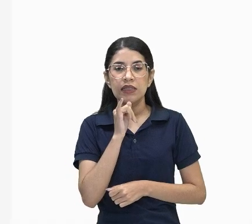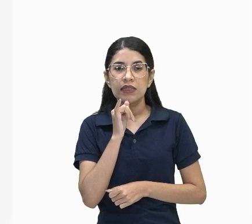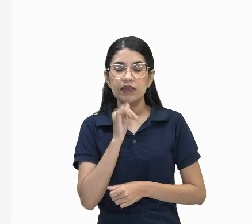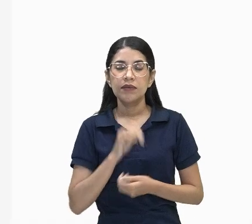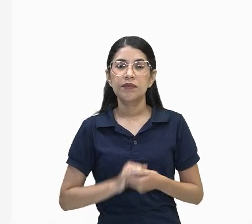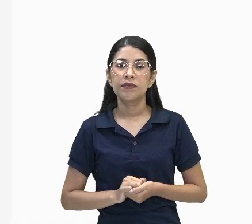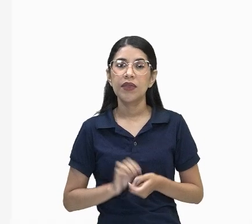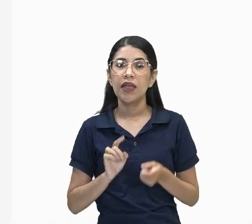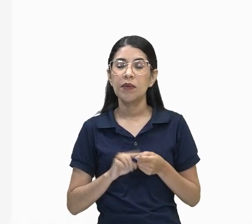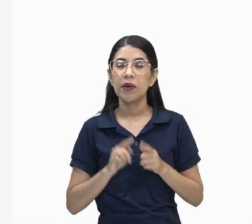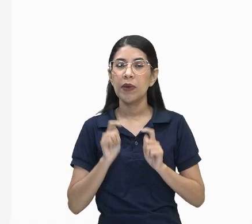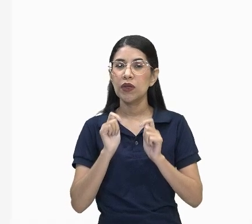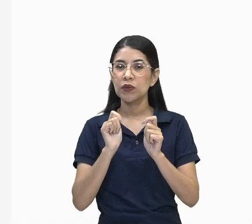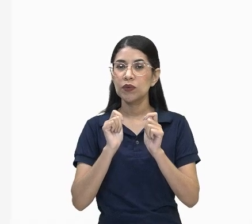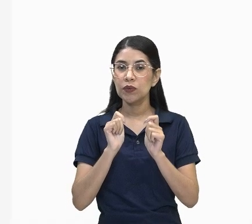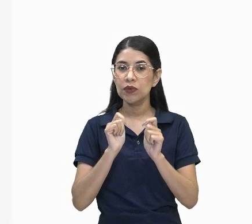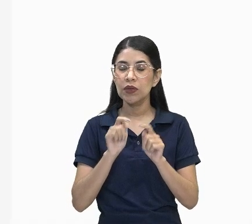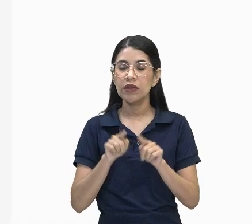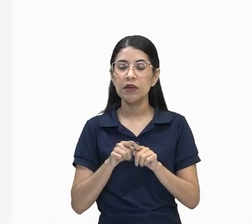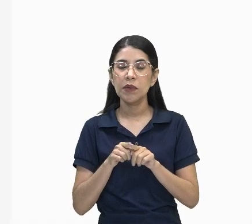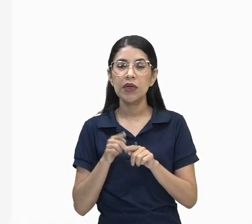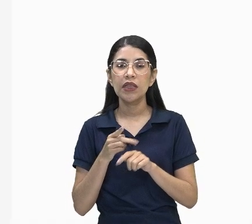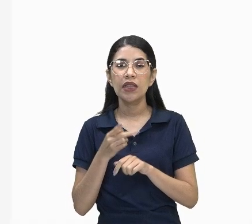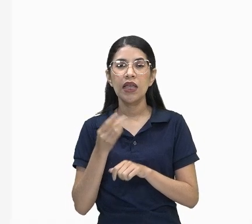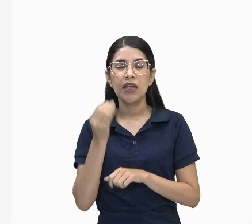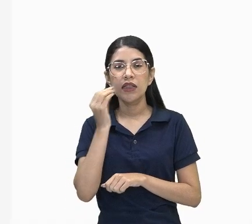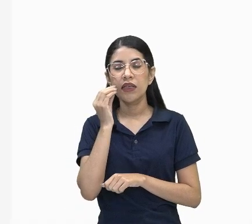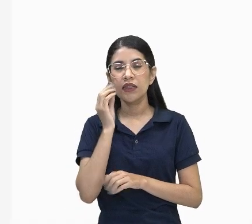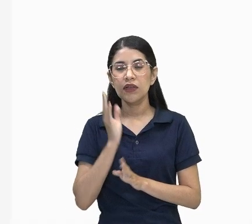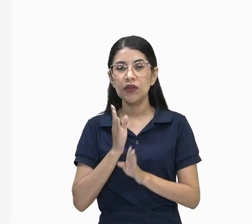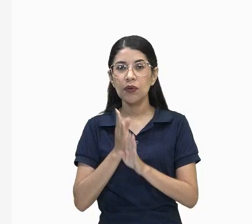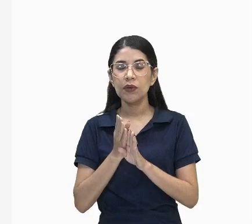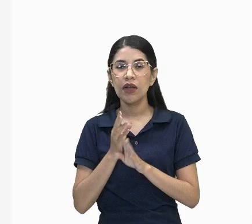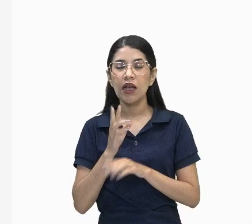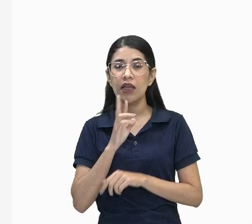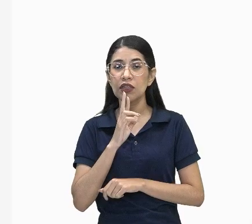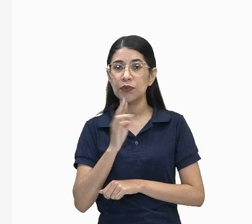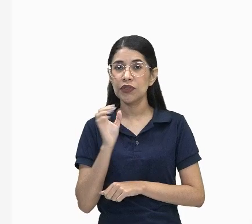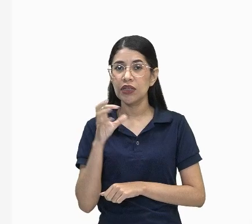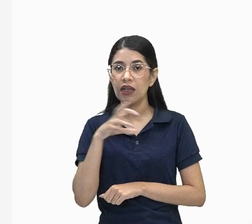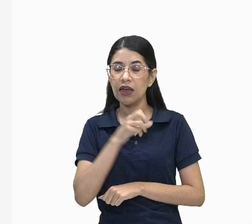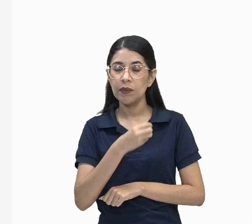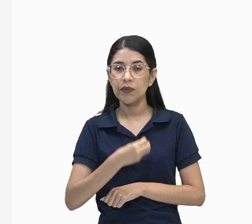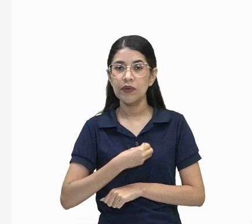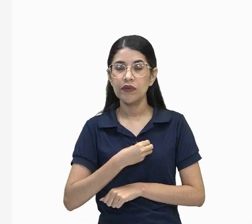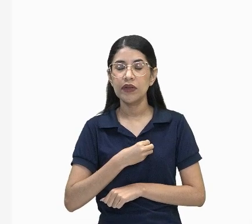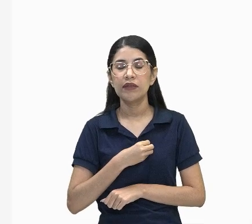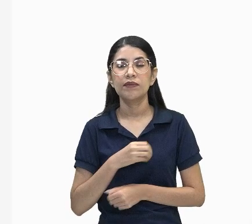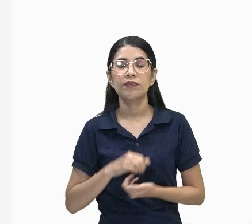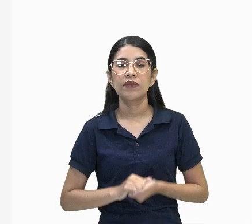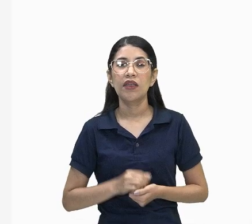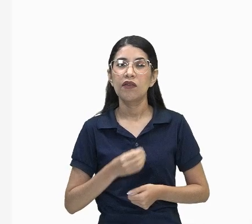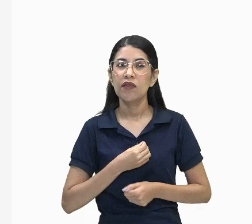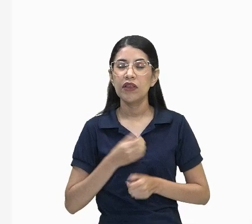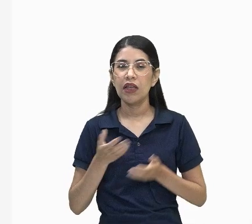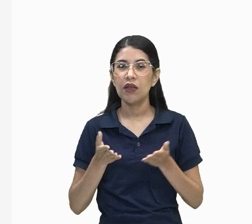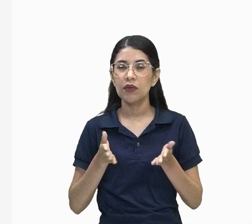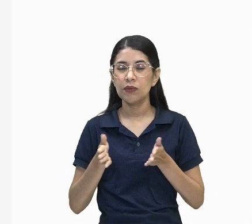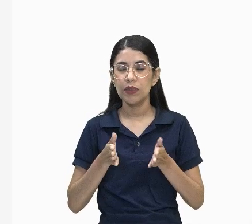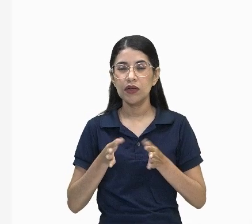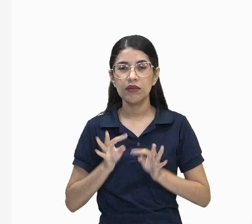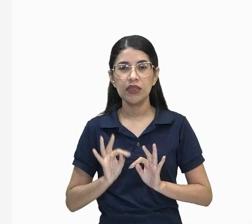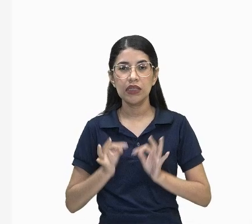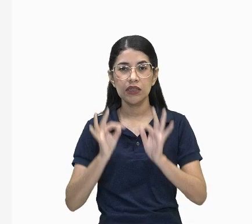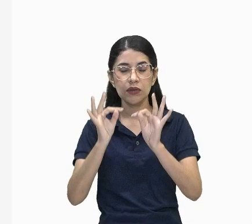a superstição e busca de respostas rápidas, né? Mesmo vivendo na era da tecnologia e